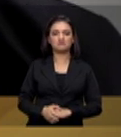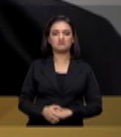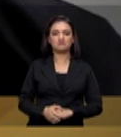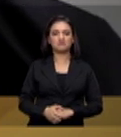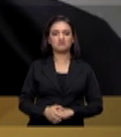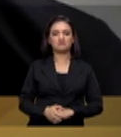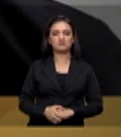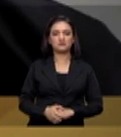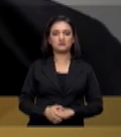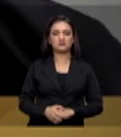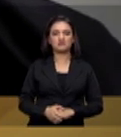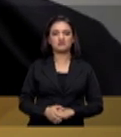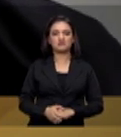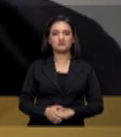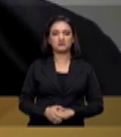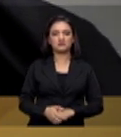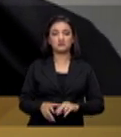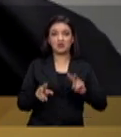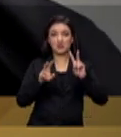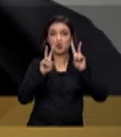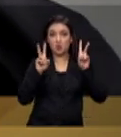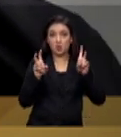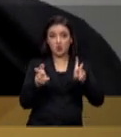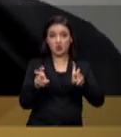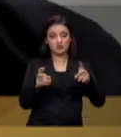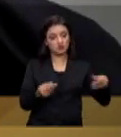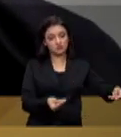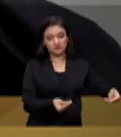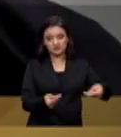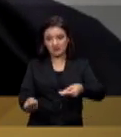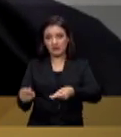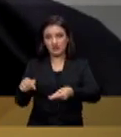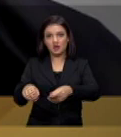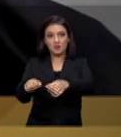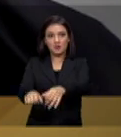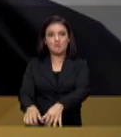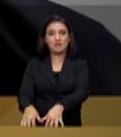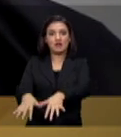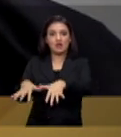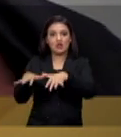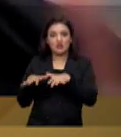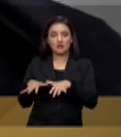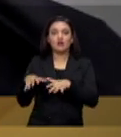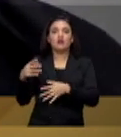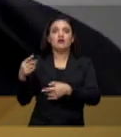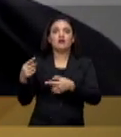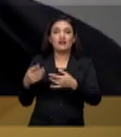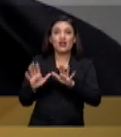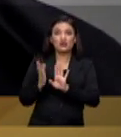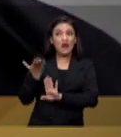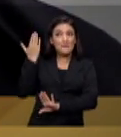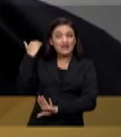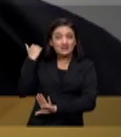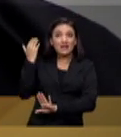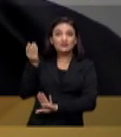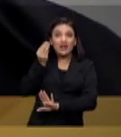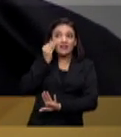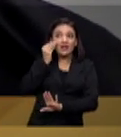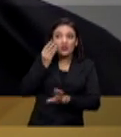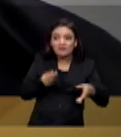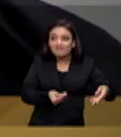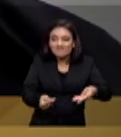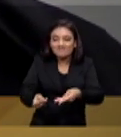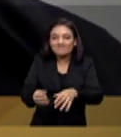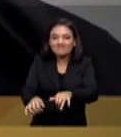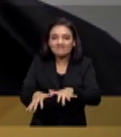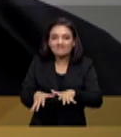tentado trazer a matéria a plenário desde o início e depois, diante de todas as circunstâncias,